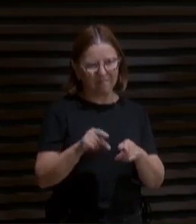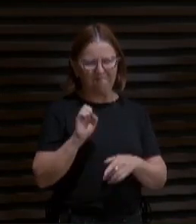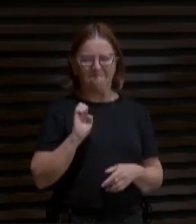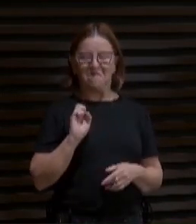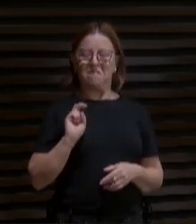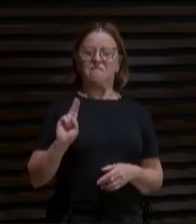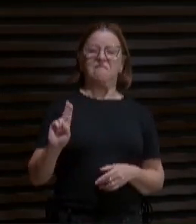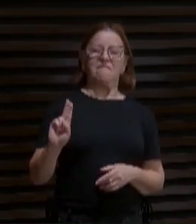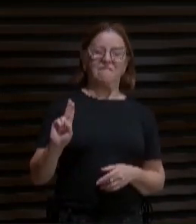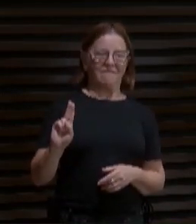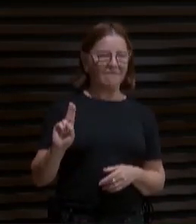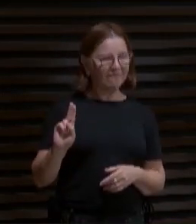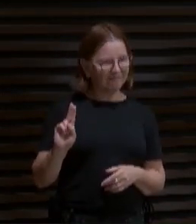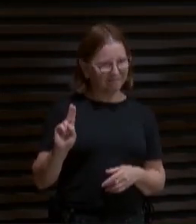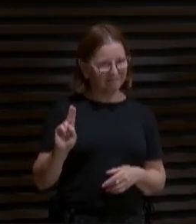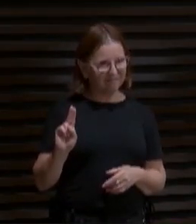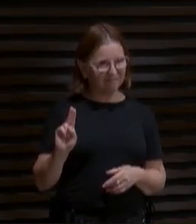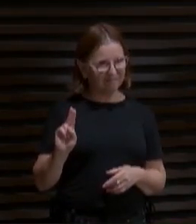egoístas,